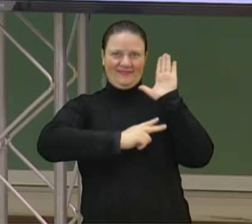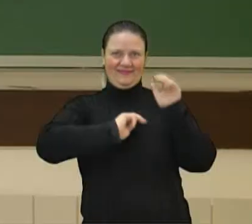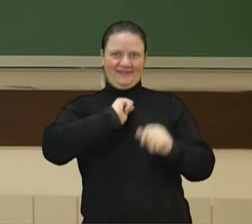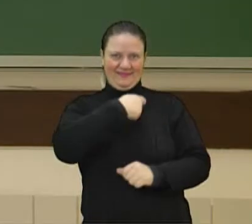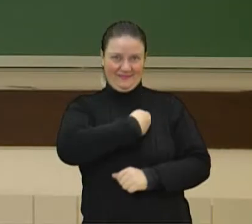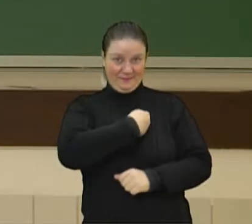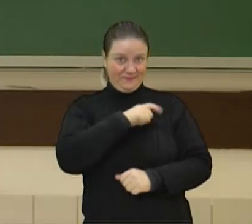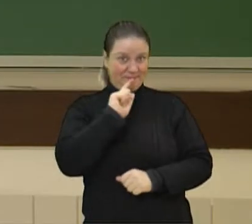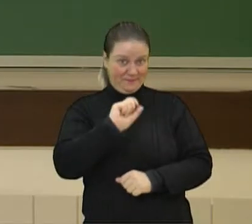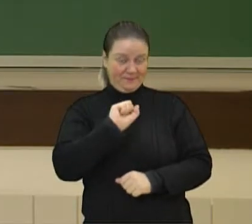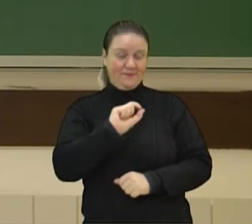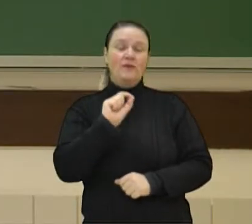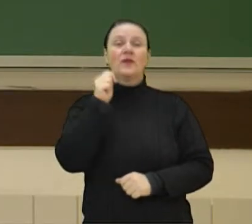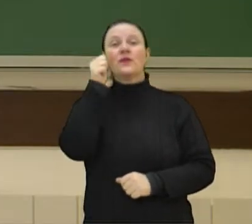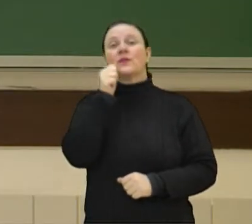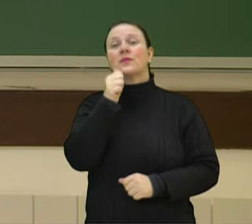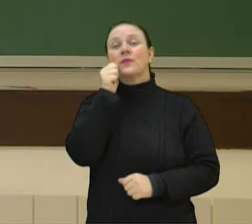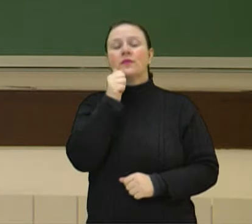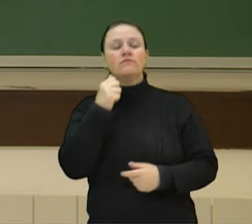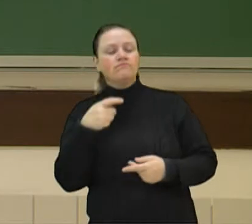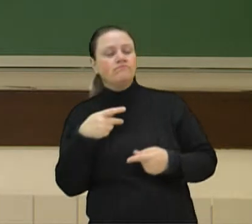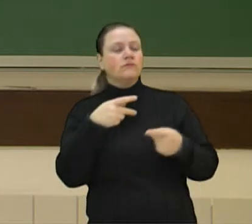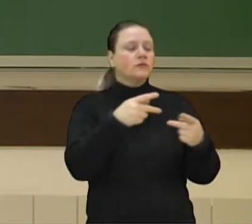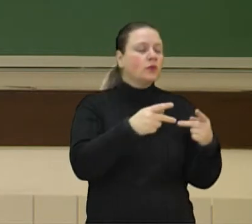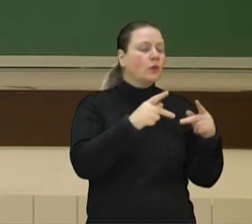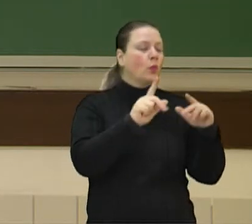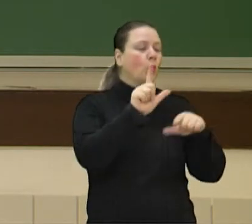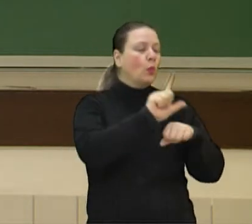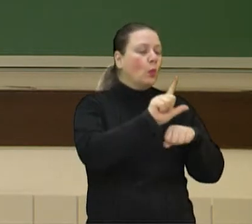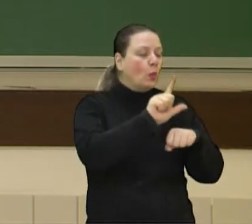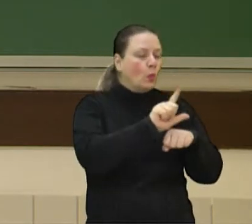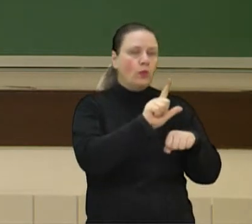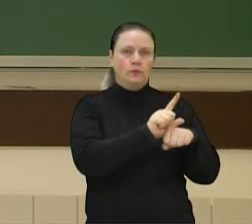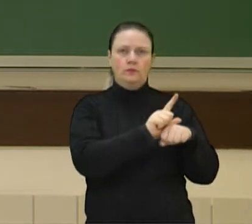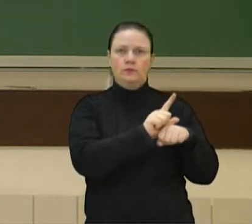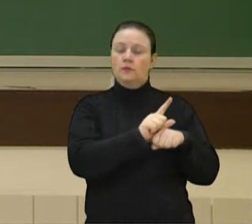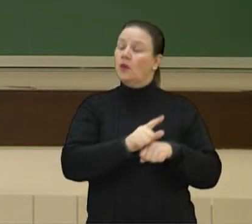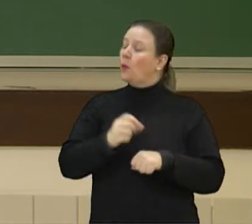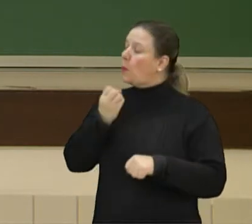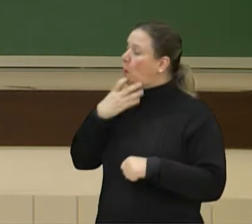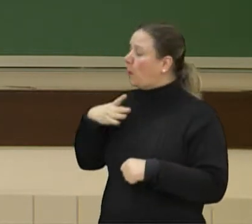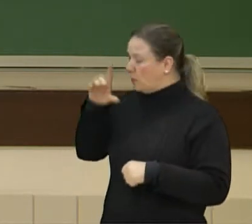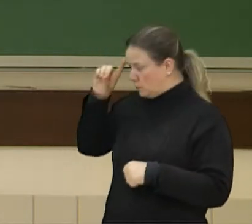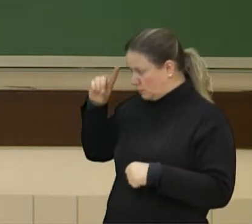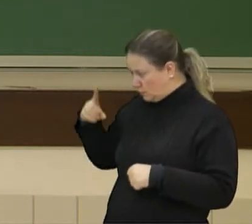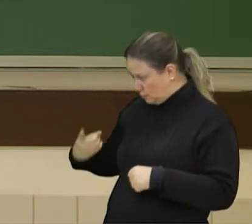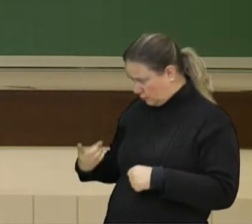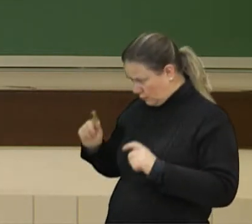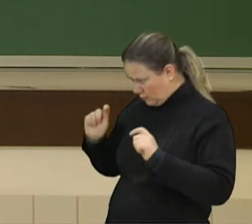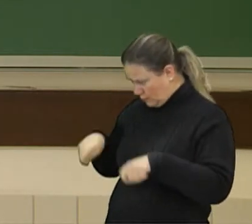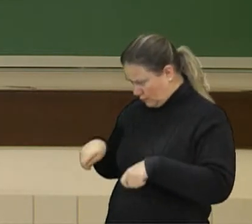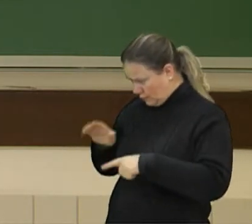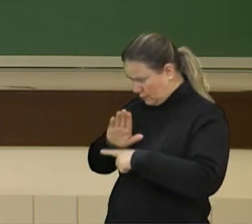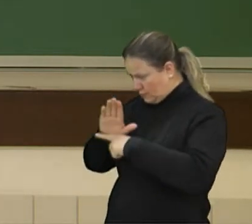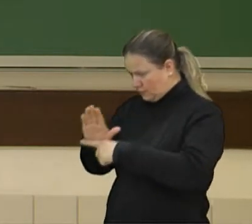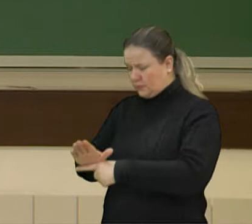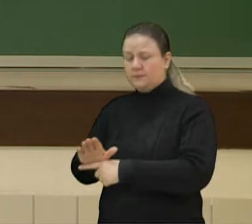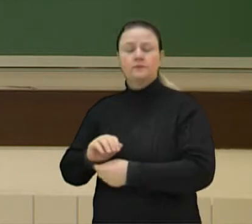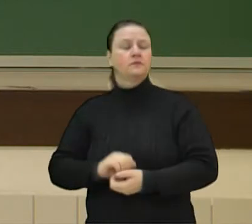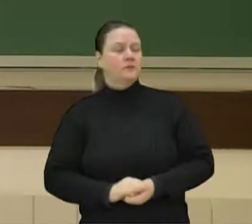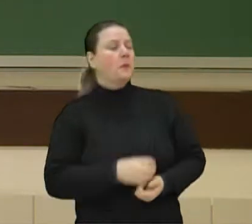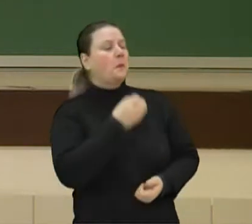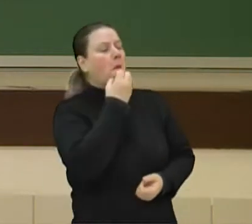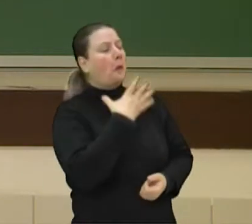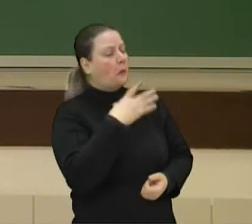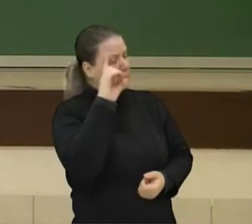Olivia vai a uma tienda de roupas. Vendedor. Buenos días, señora. ¿Puedo ayudarla en algo? Olivia. Buenos